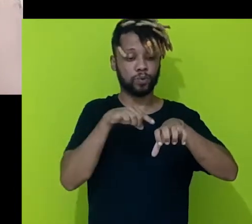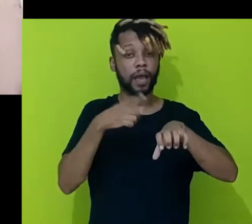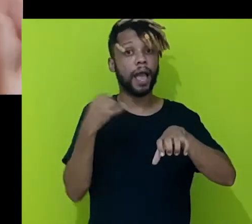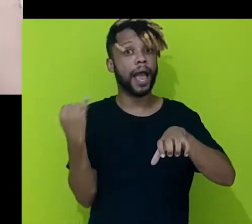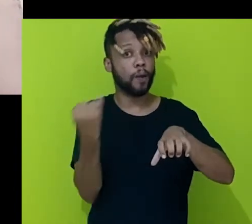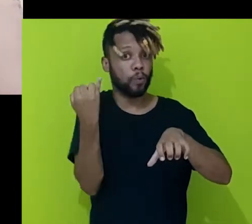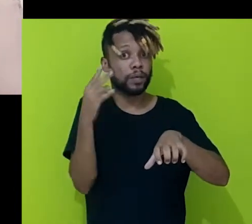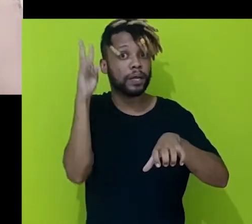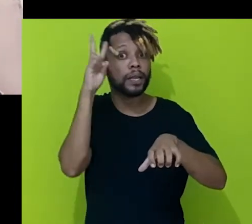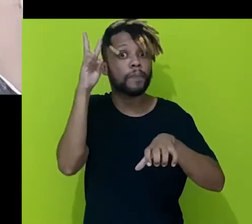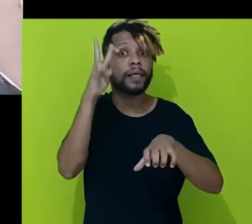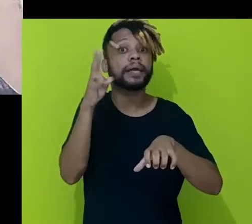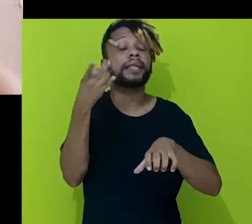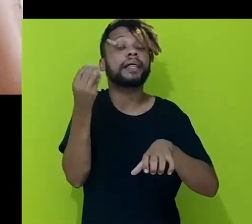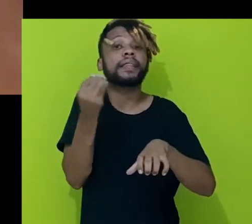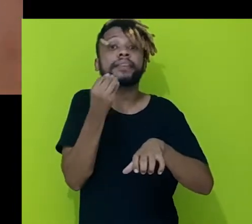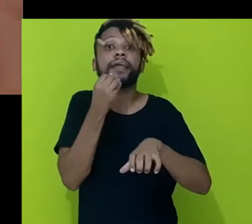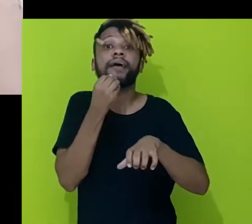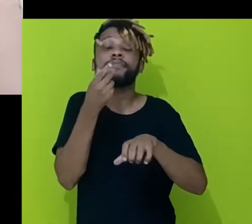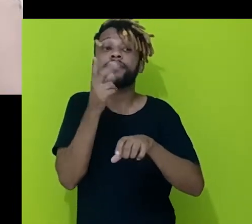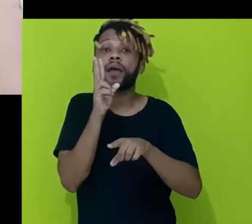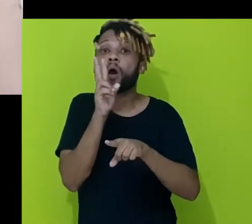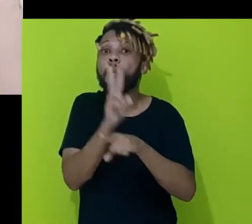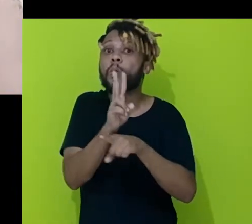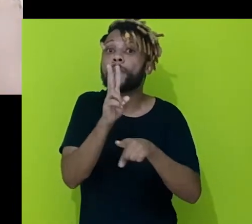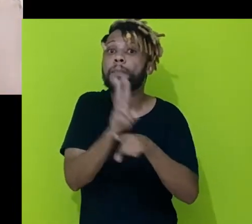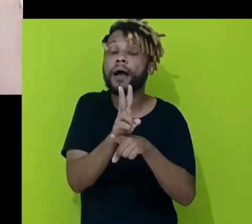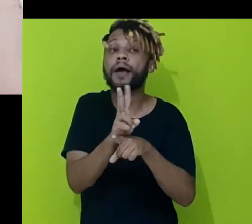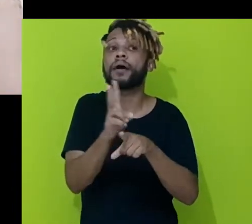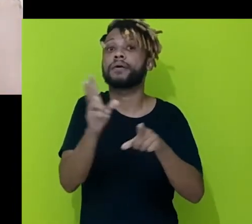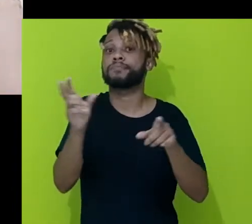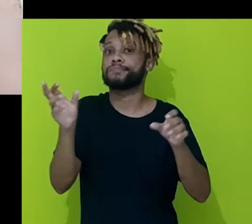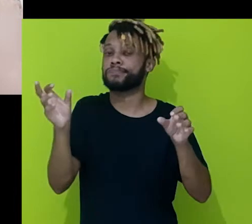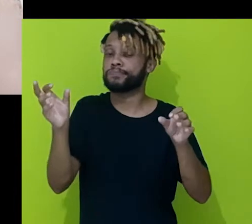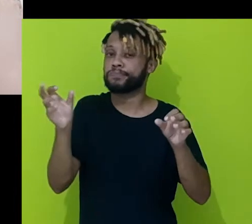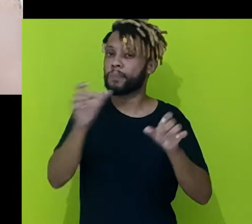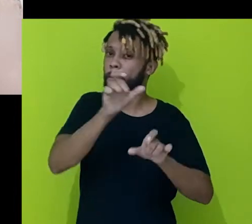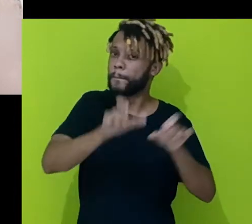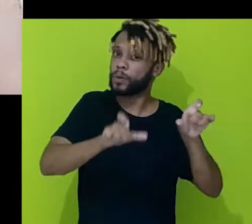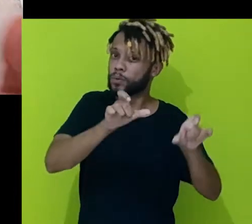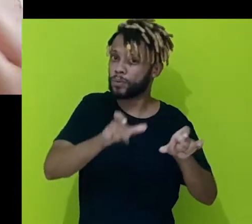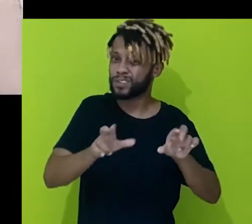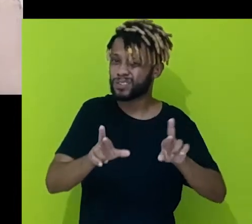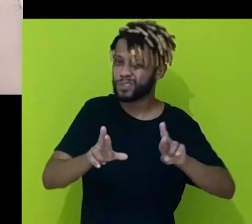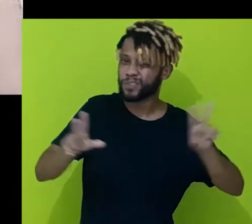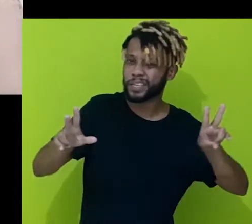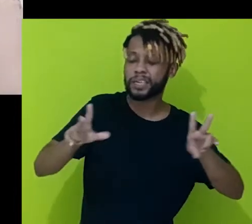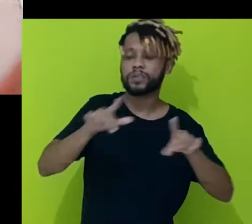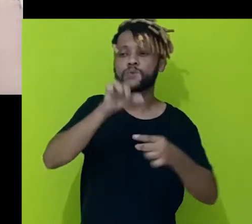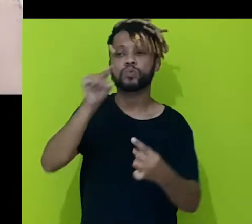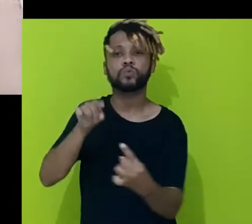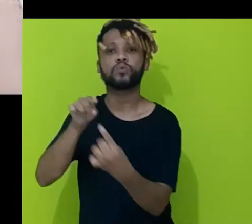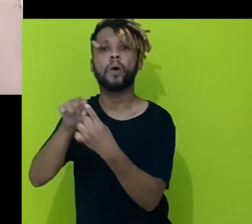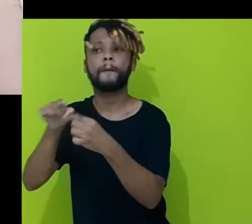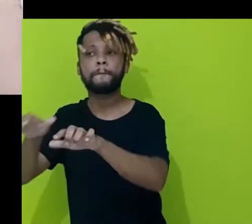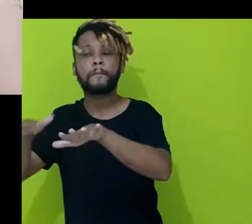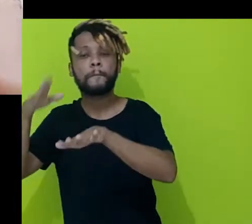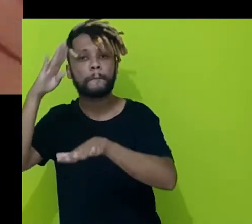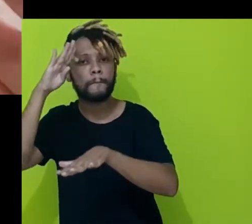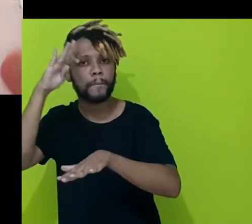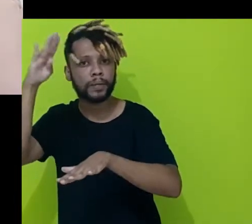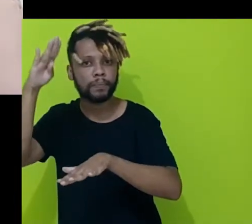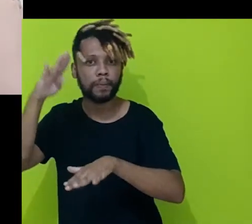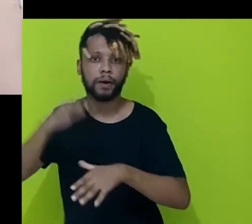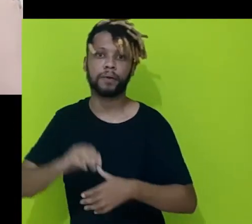pessoas diferentes do seu público-alvo principal, certo? Então, aqui no caso, nós